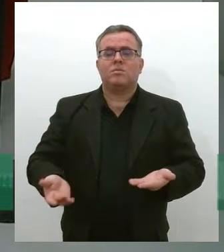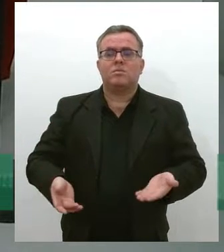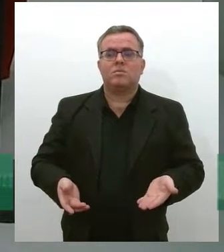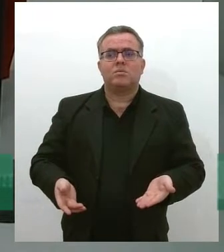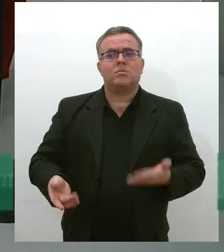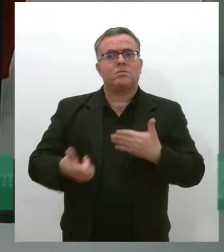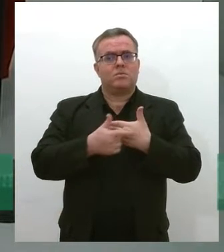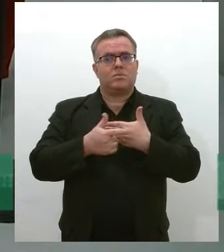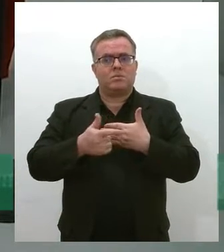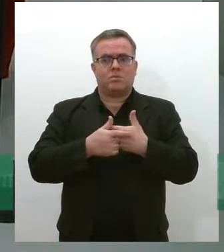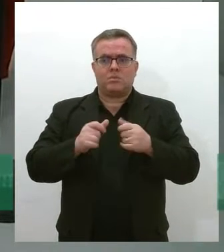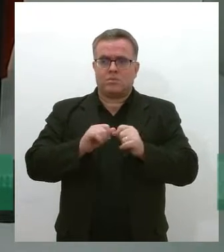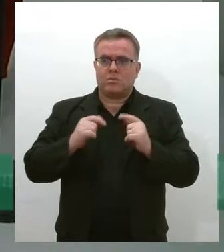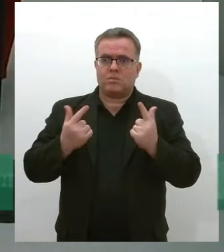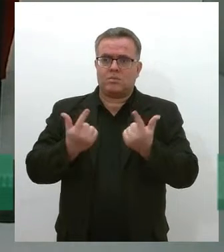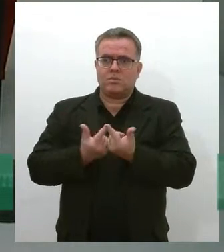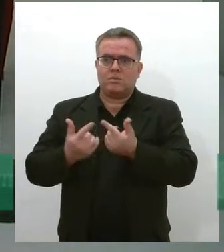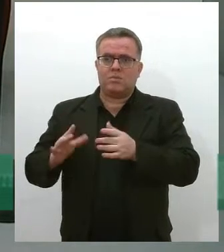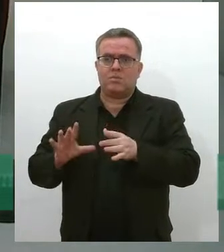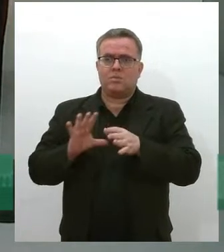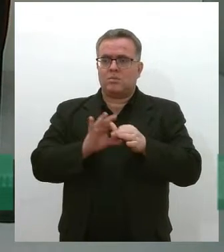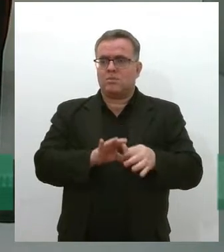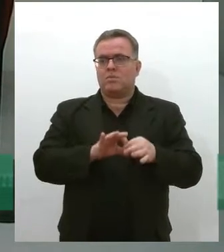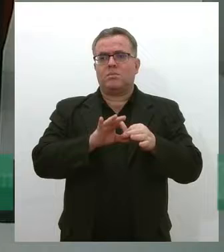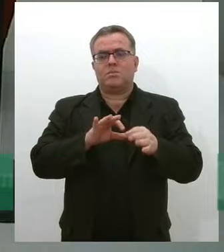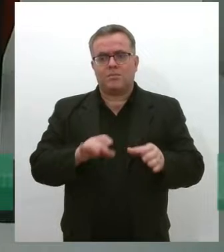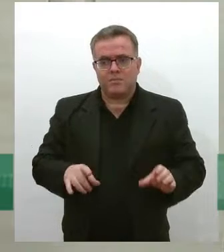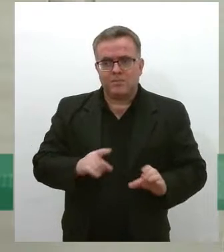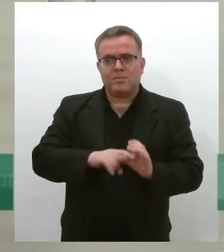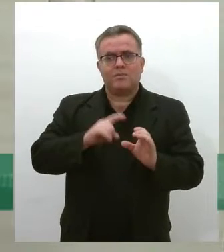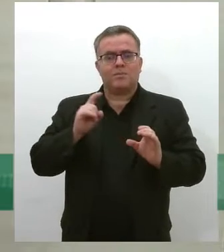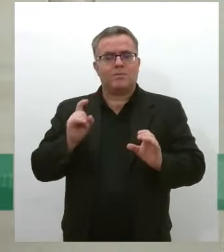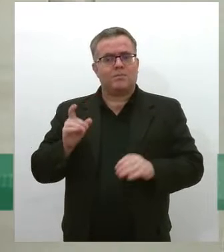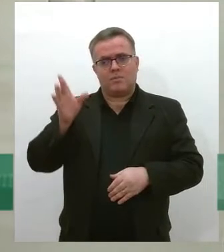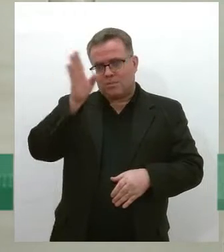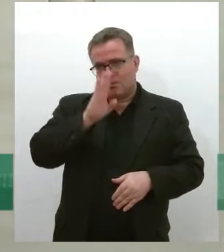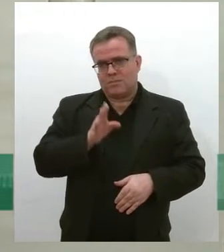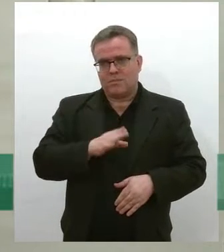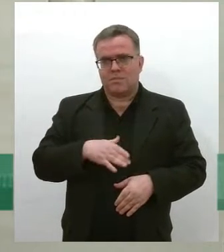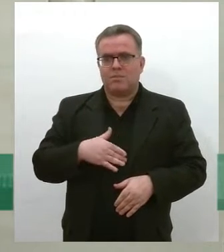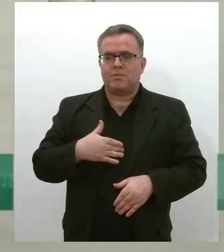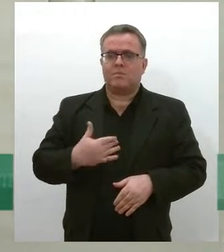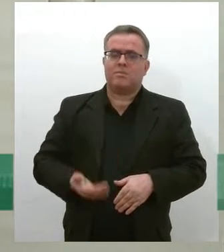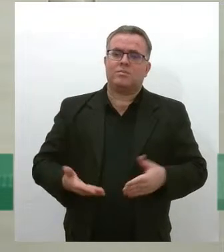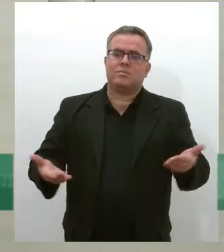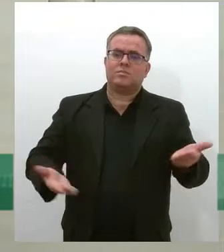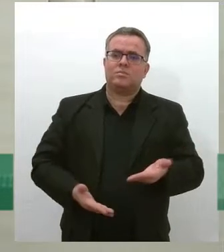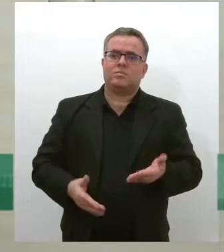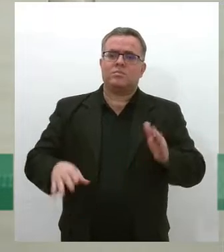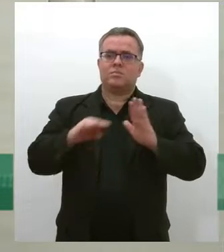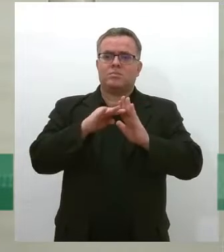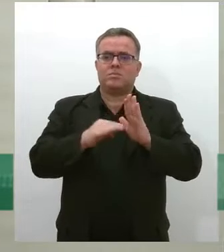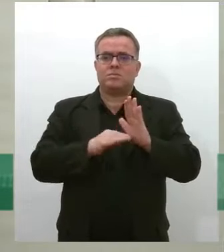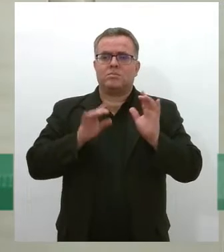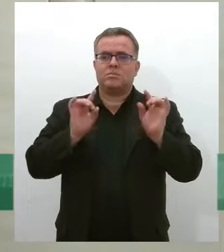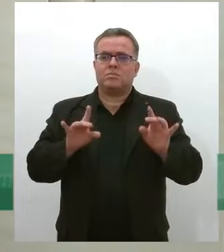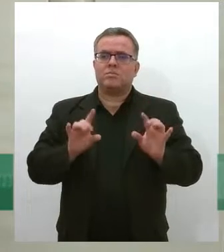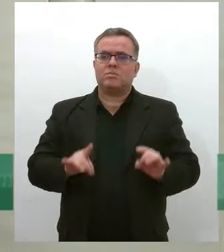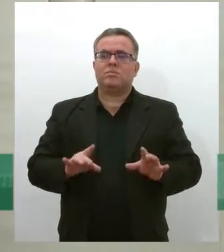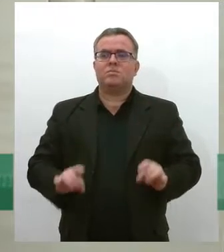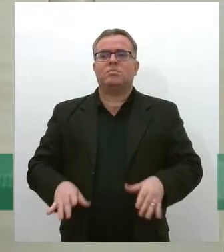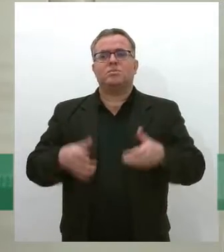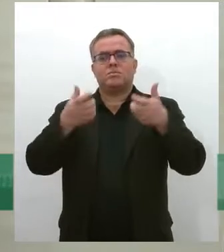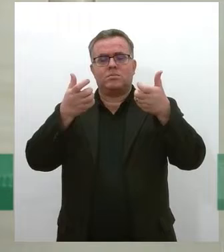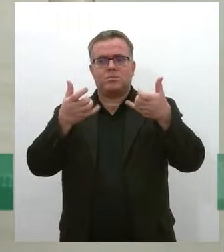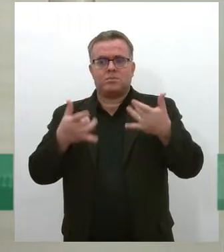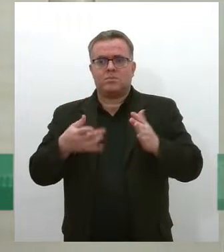no processo de independência no Brasil. Hoje teremos um programa especial. Não falaremos de um projeto de lei